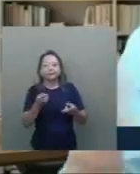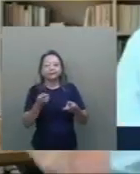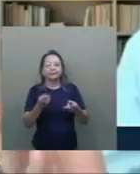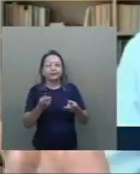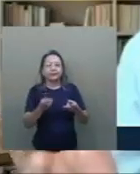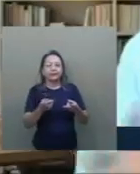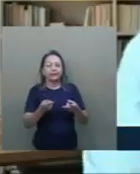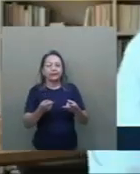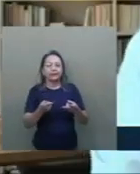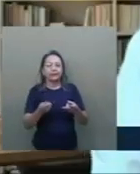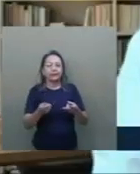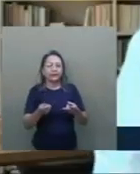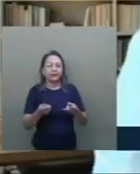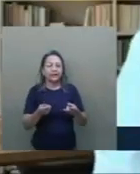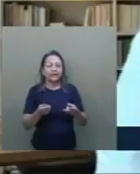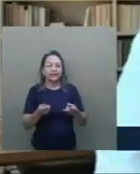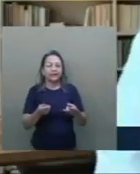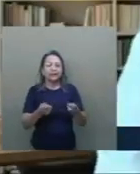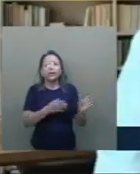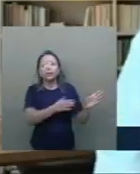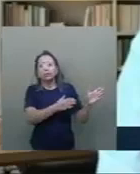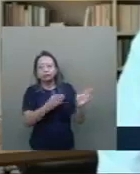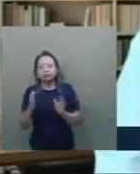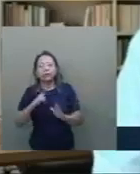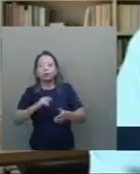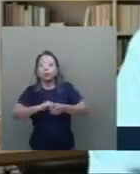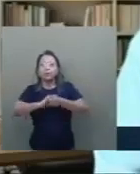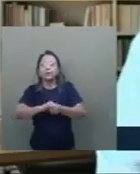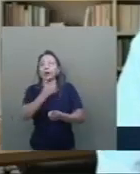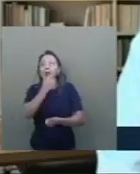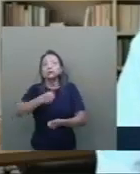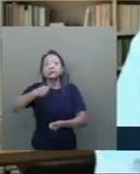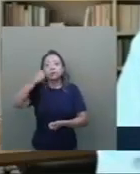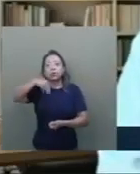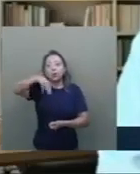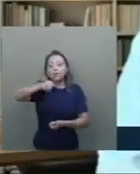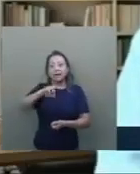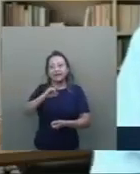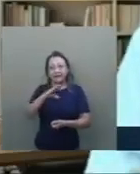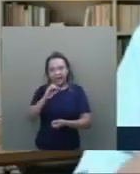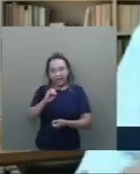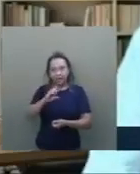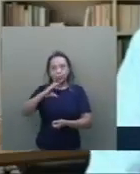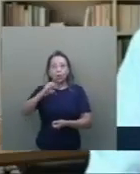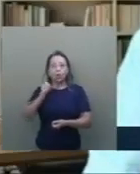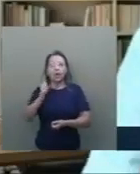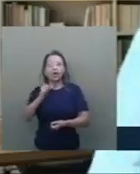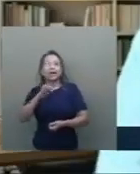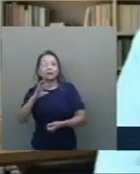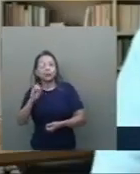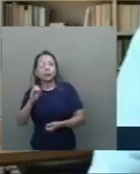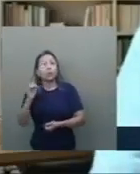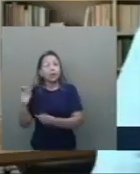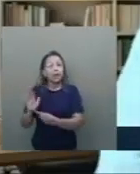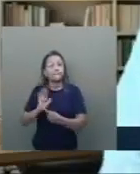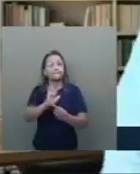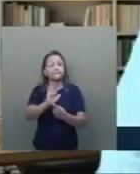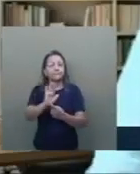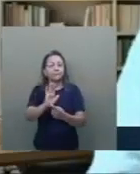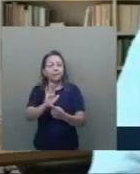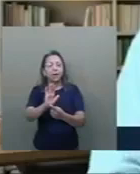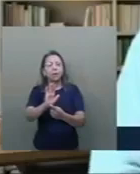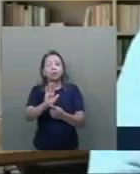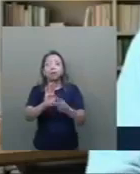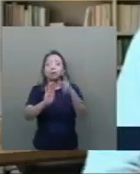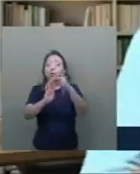Abdias Nascimento, que aqui eu quero cumprimentar o senador Marcelo Castro, que apresentou um